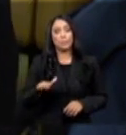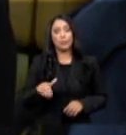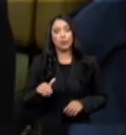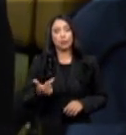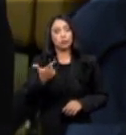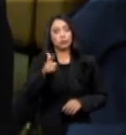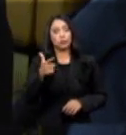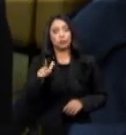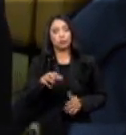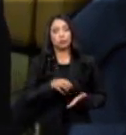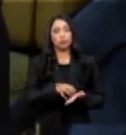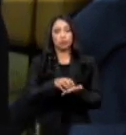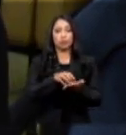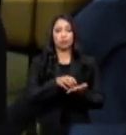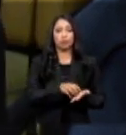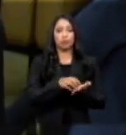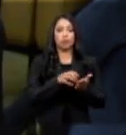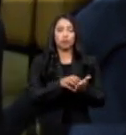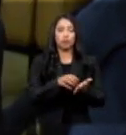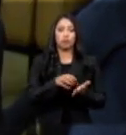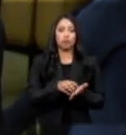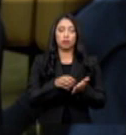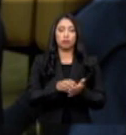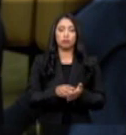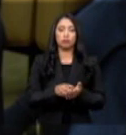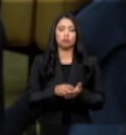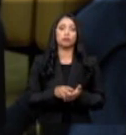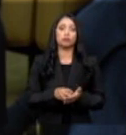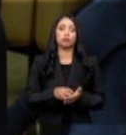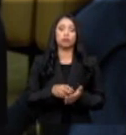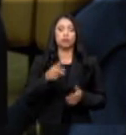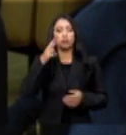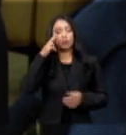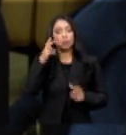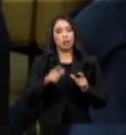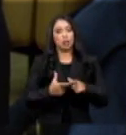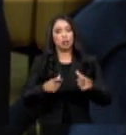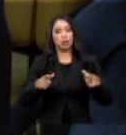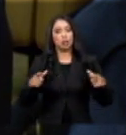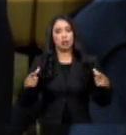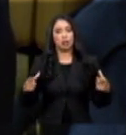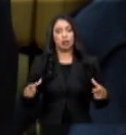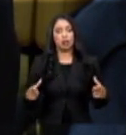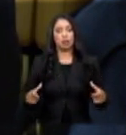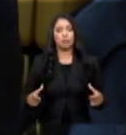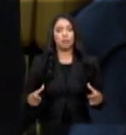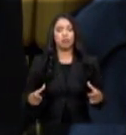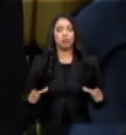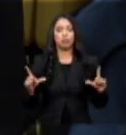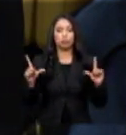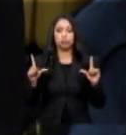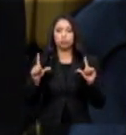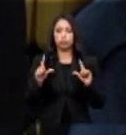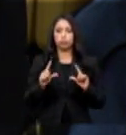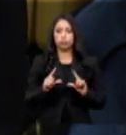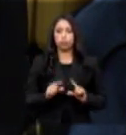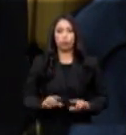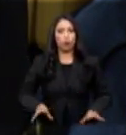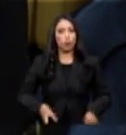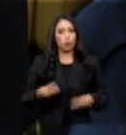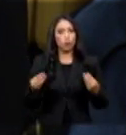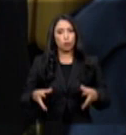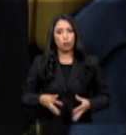de transporte, sendo que os investimentos para ampliação do sistema em questão diminuirão certamente os custos